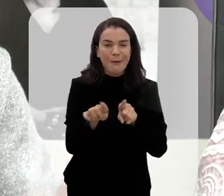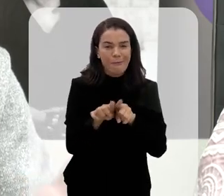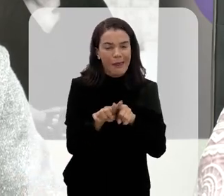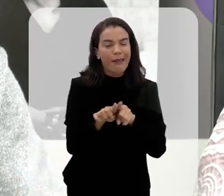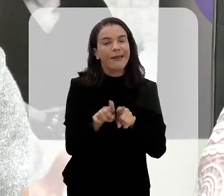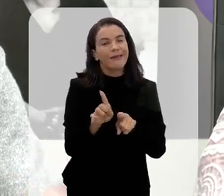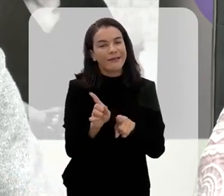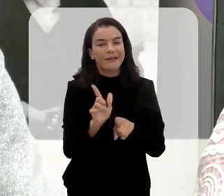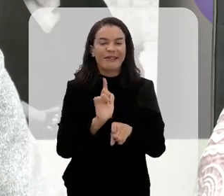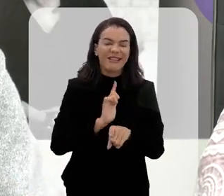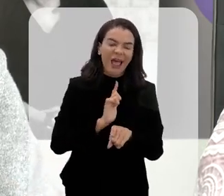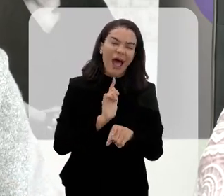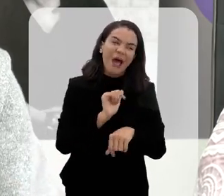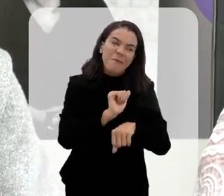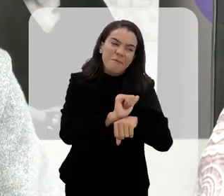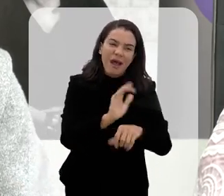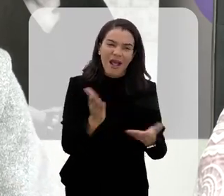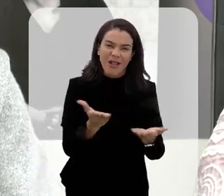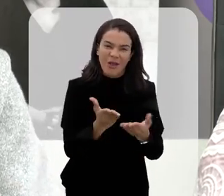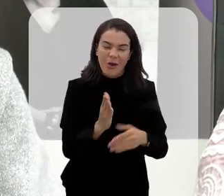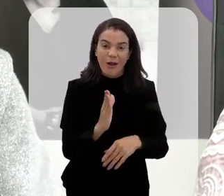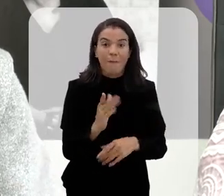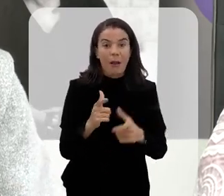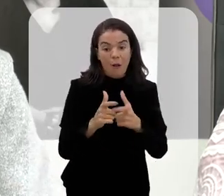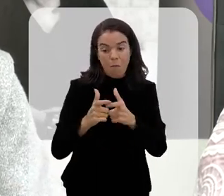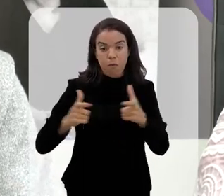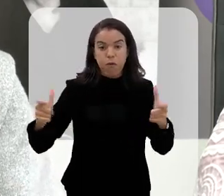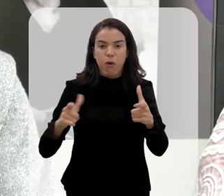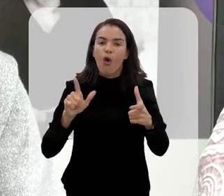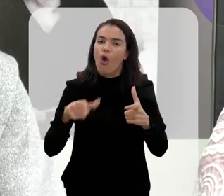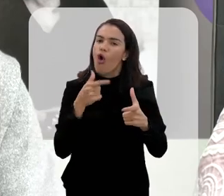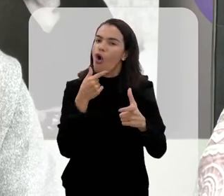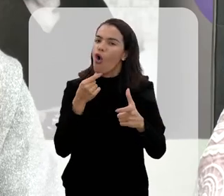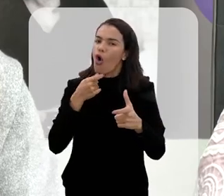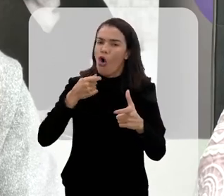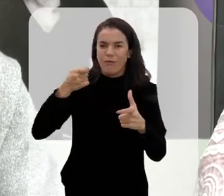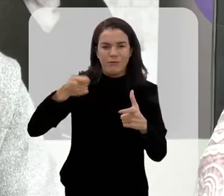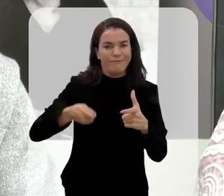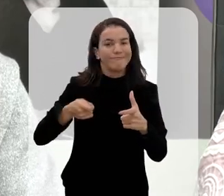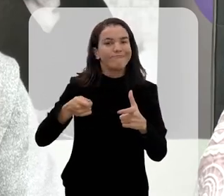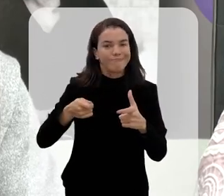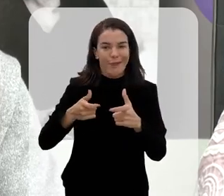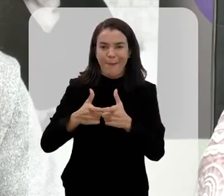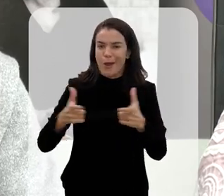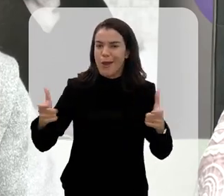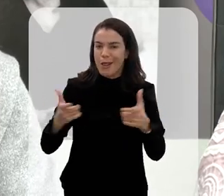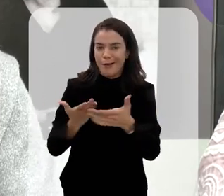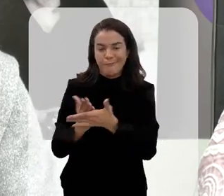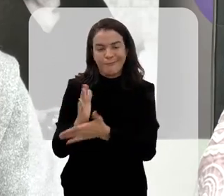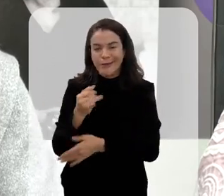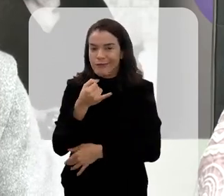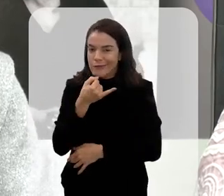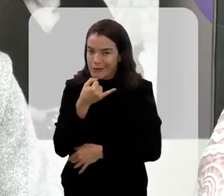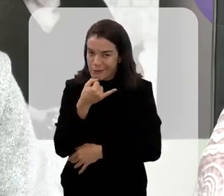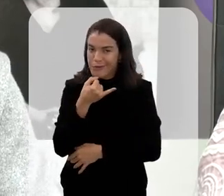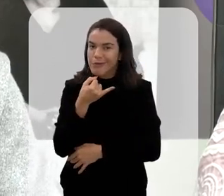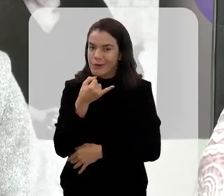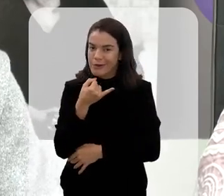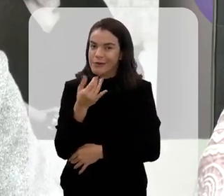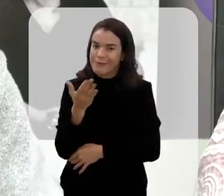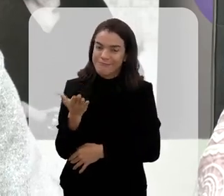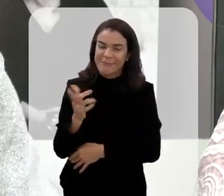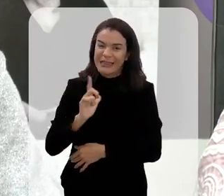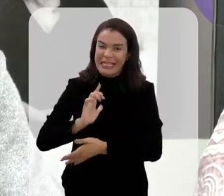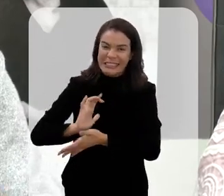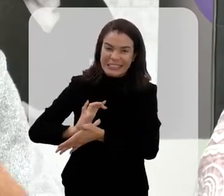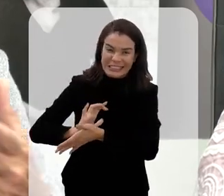tá bem equiparado. Agora, é uma função predominantemente masculina, né? Infelizmente, a gente